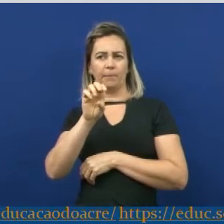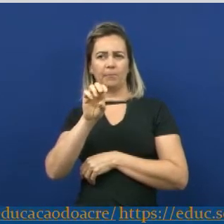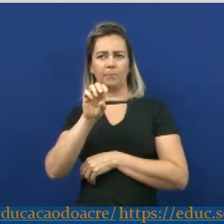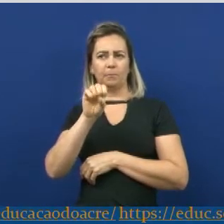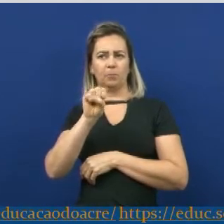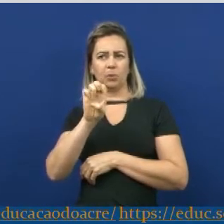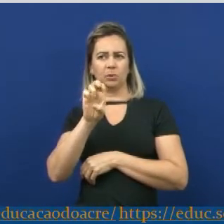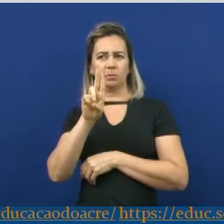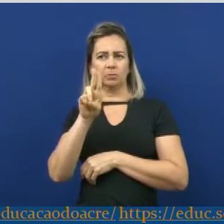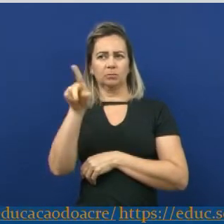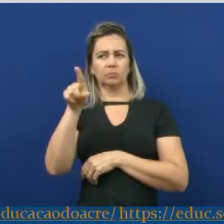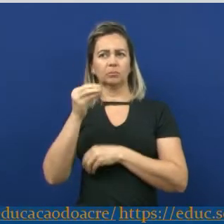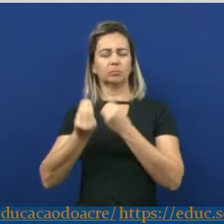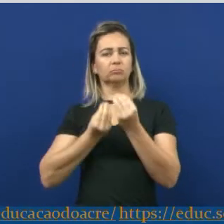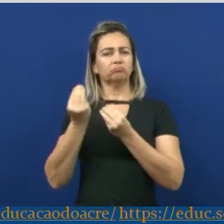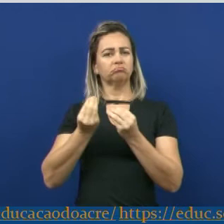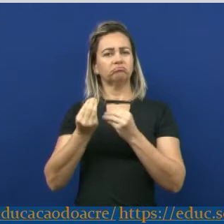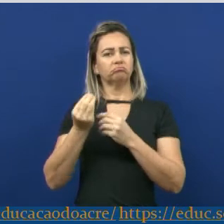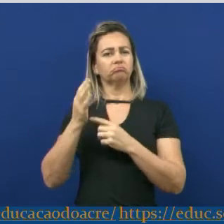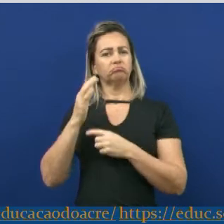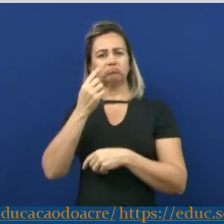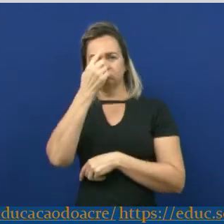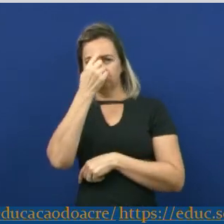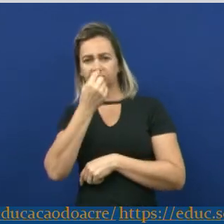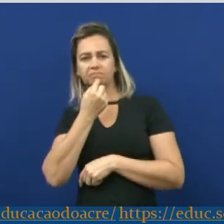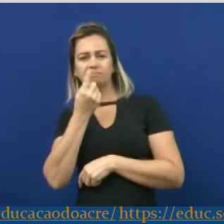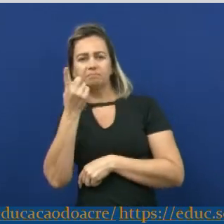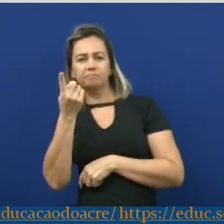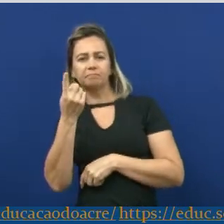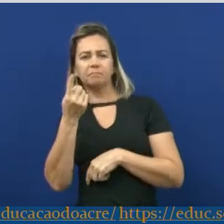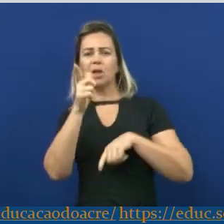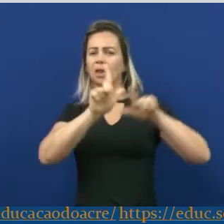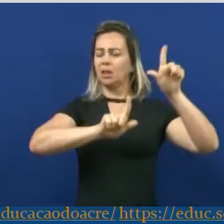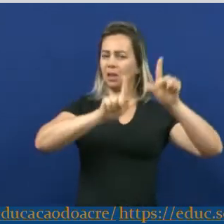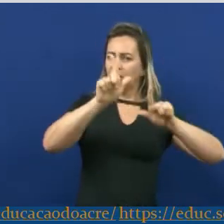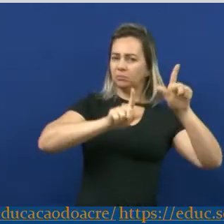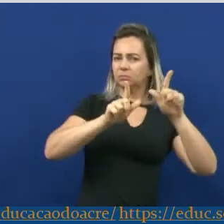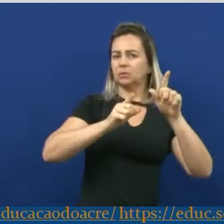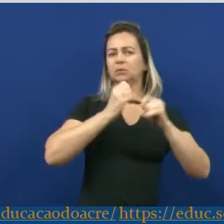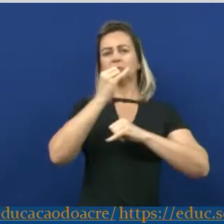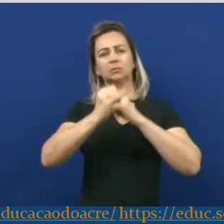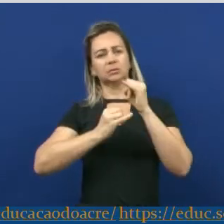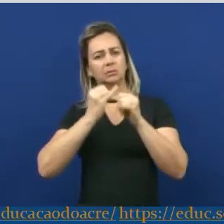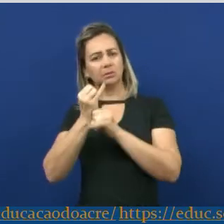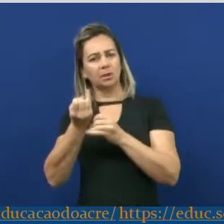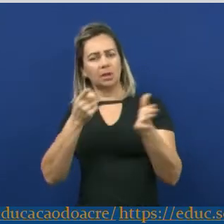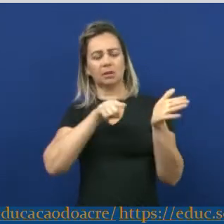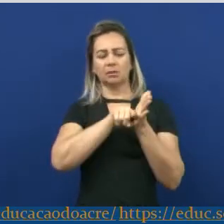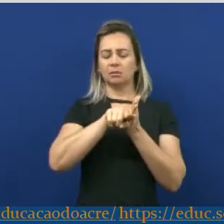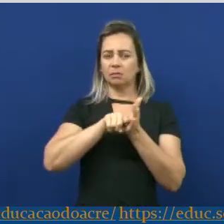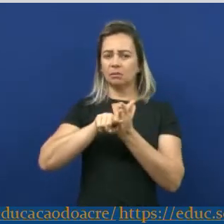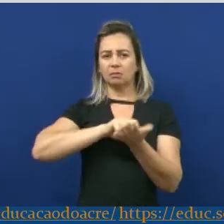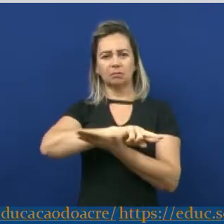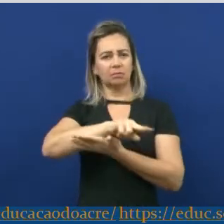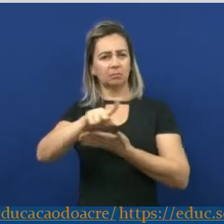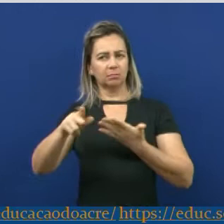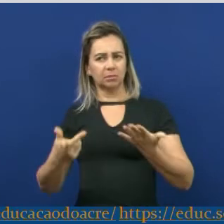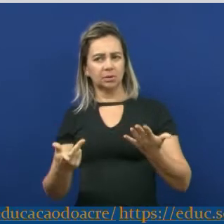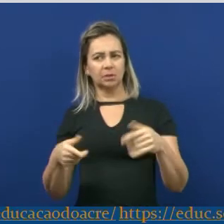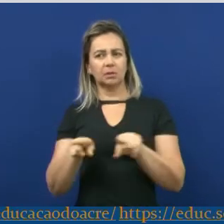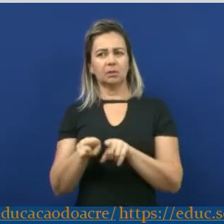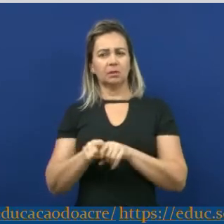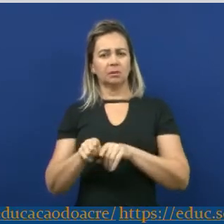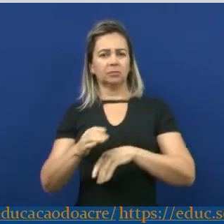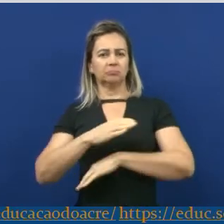nos depararmos e contemplarmos esta linda obra de arte, que é a Mona Lisa, de Leonardo